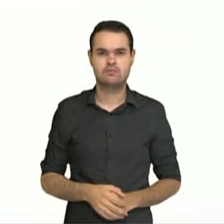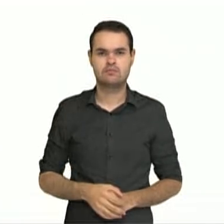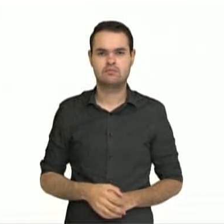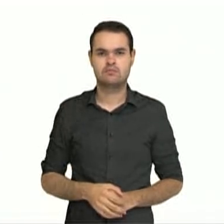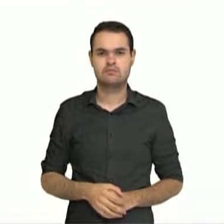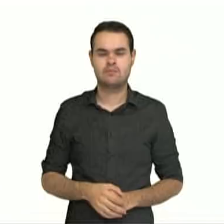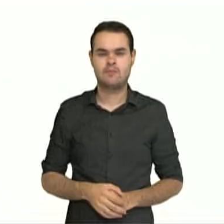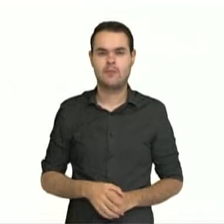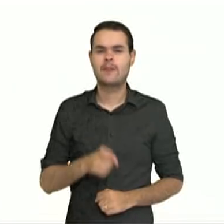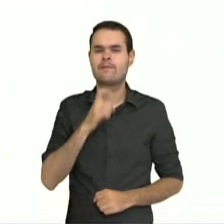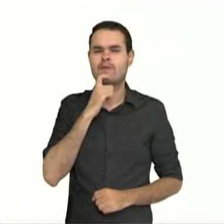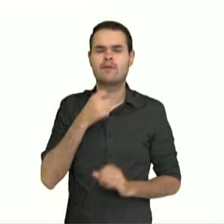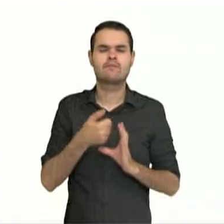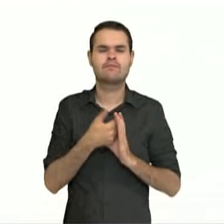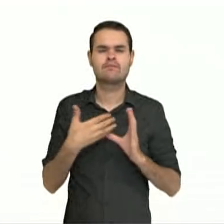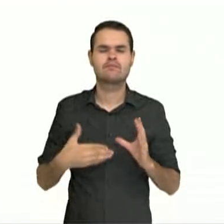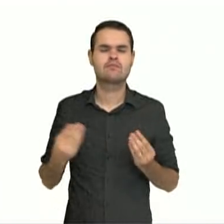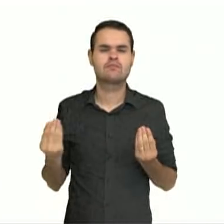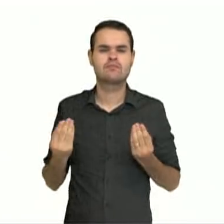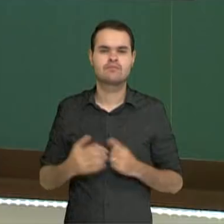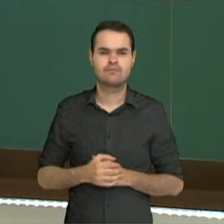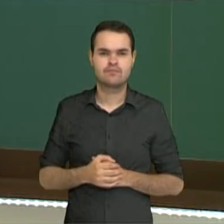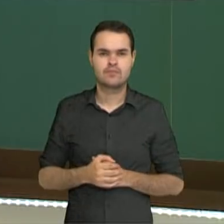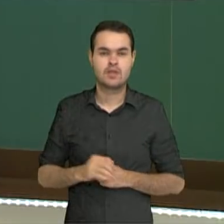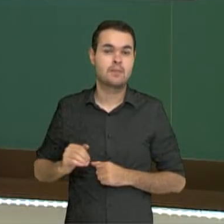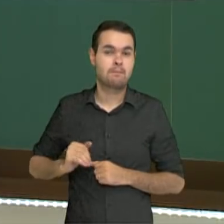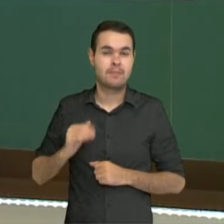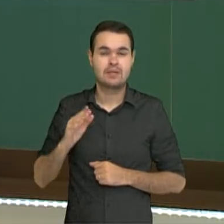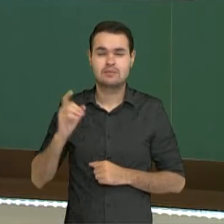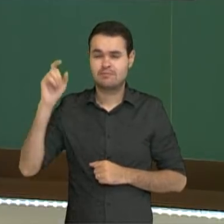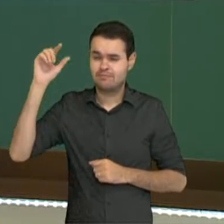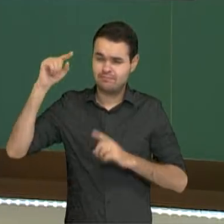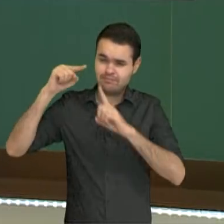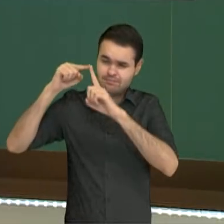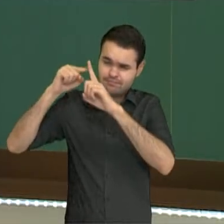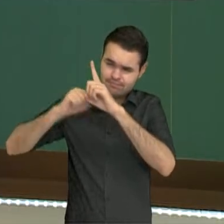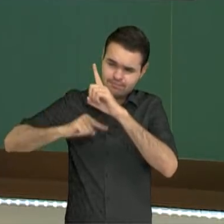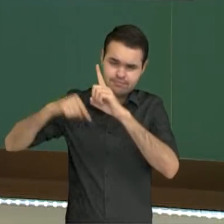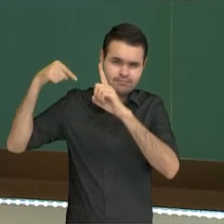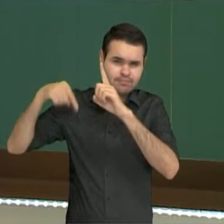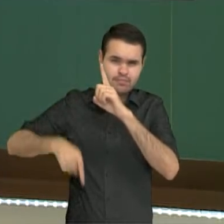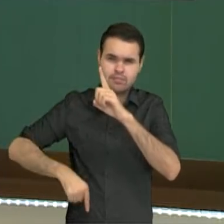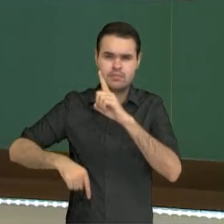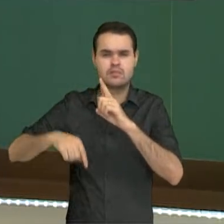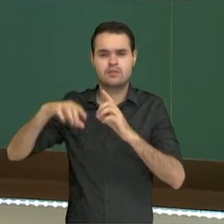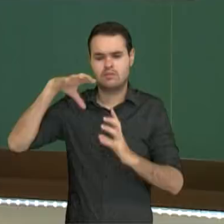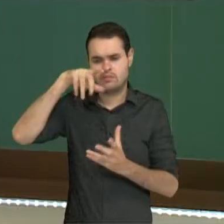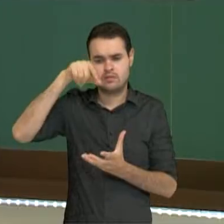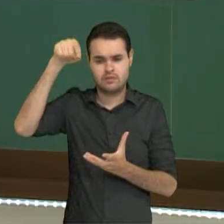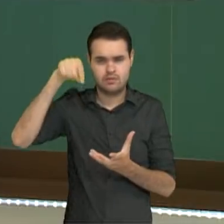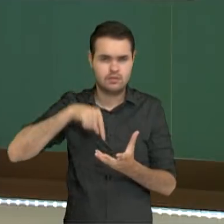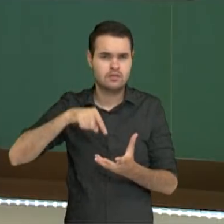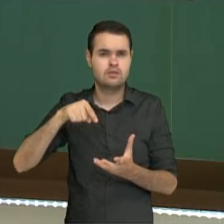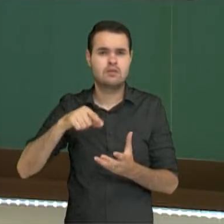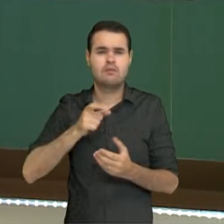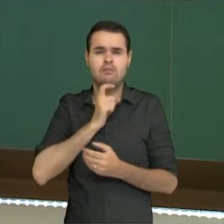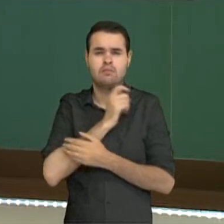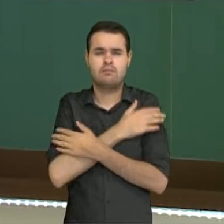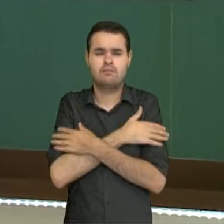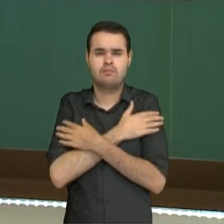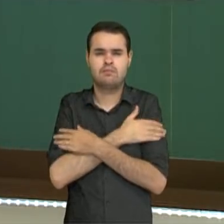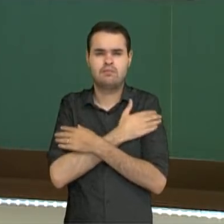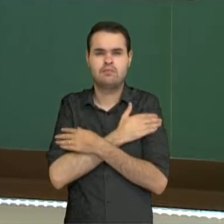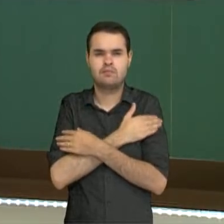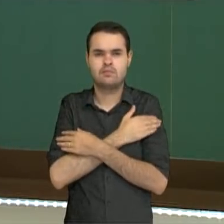que características eu tenho? Temperatura mais baixa, principalmente em algumas regiões do planeta. Os dias são